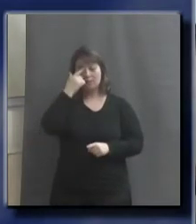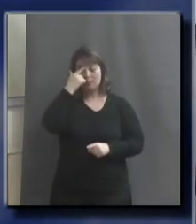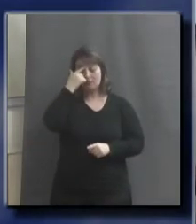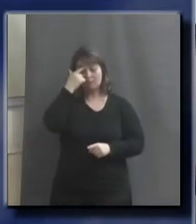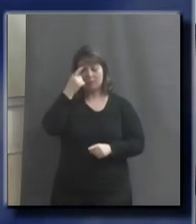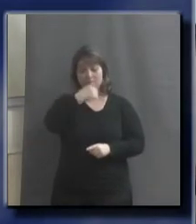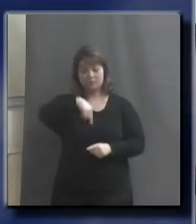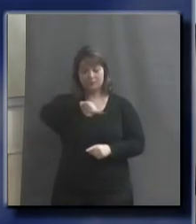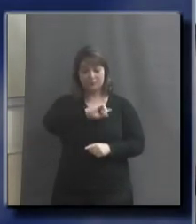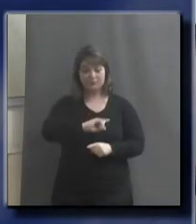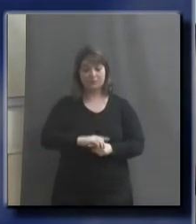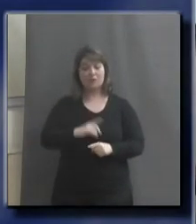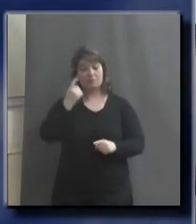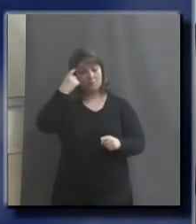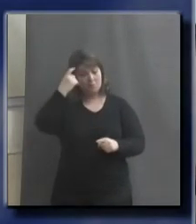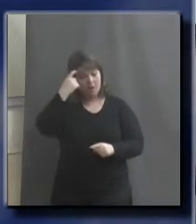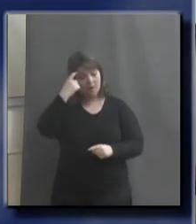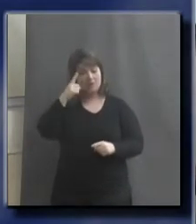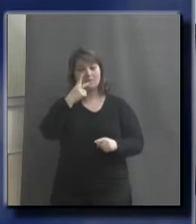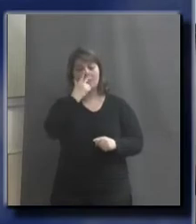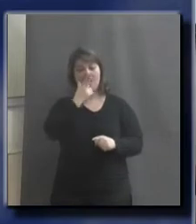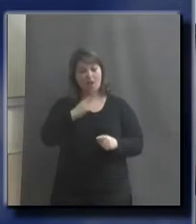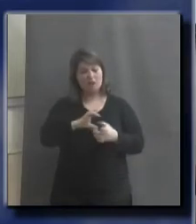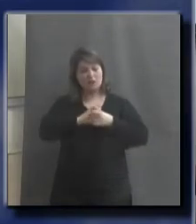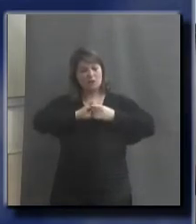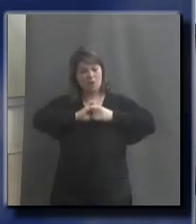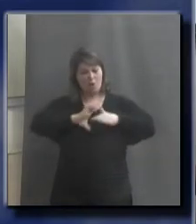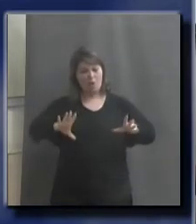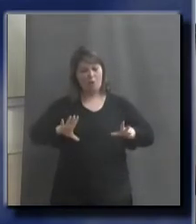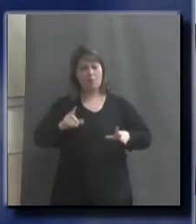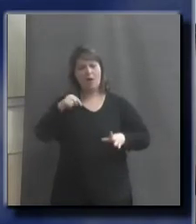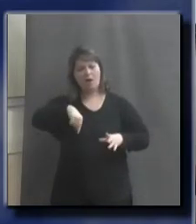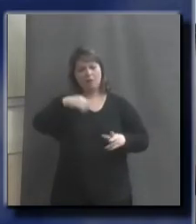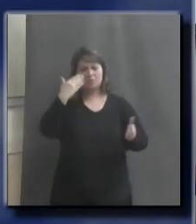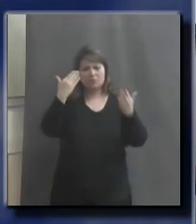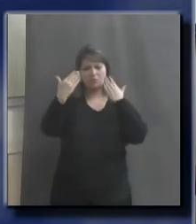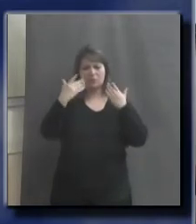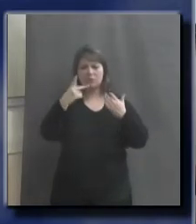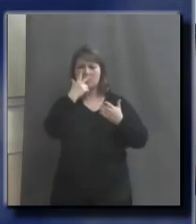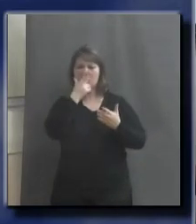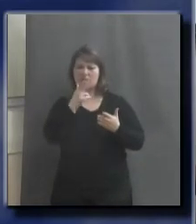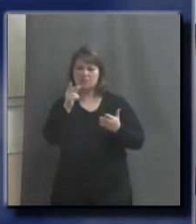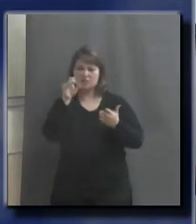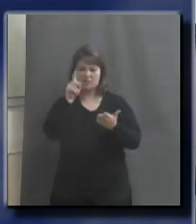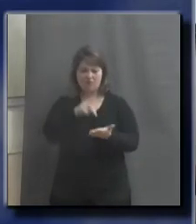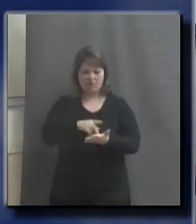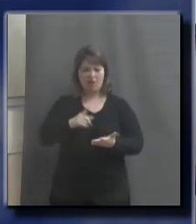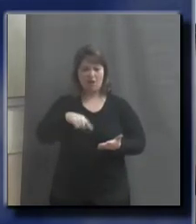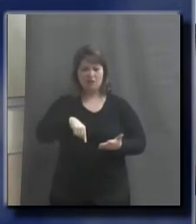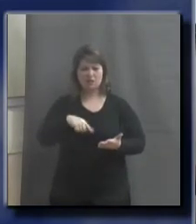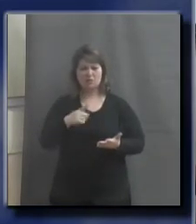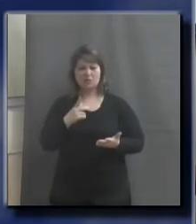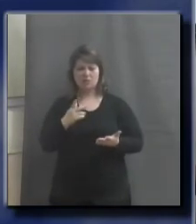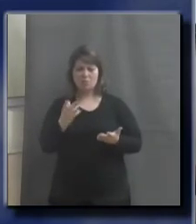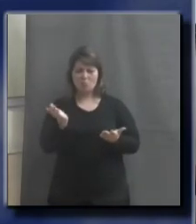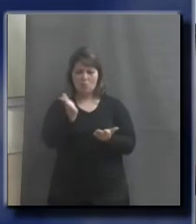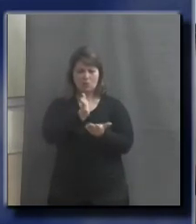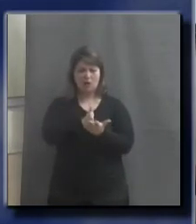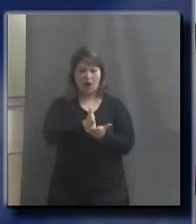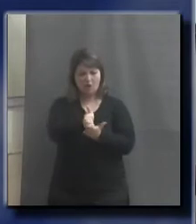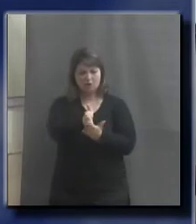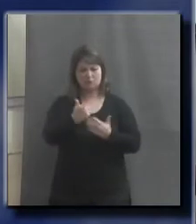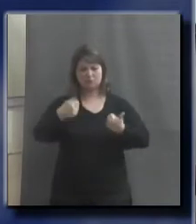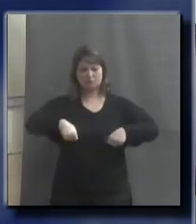Então, acho que a gente precisa pensar em romper com essa psicologia, com essa lógica moderna de produzir discursos de explicação do